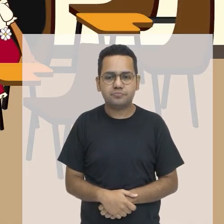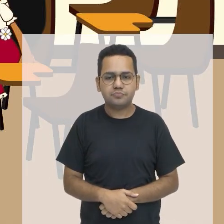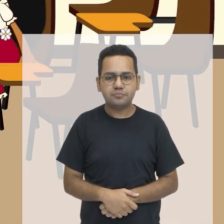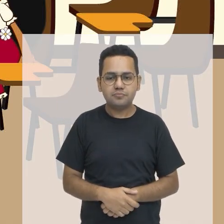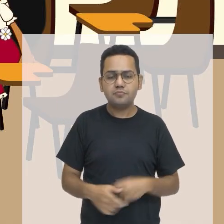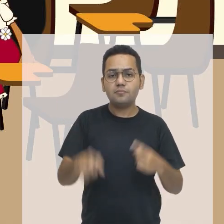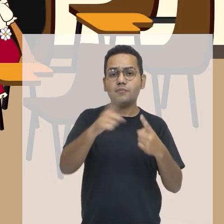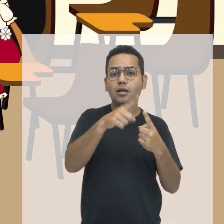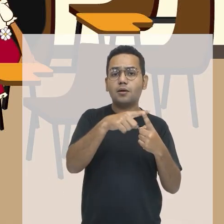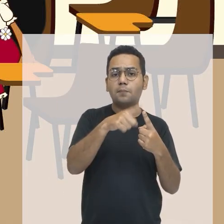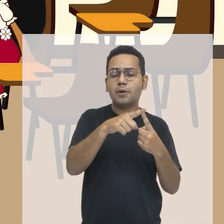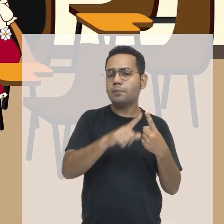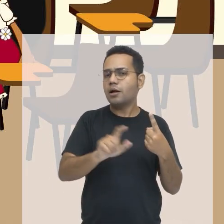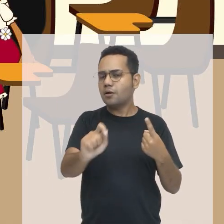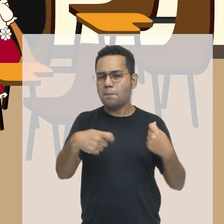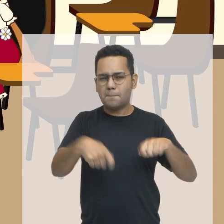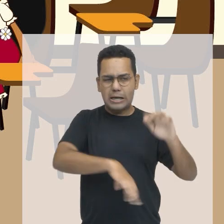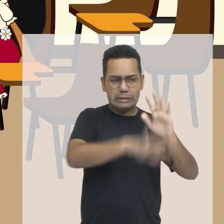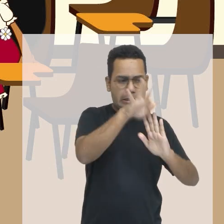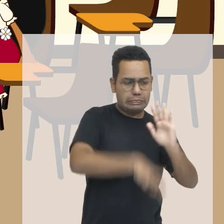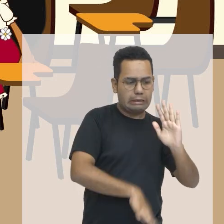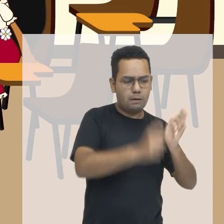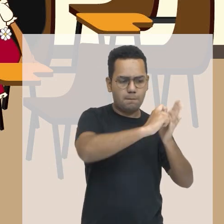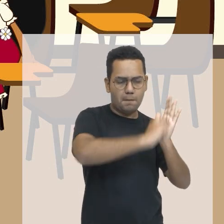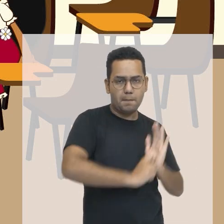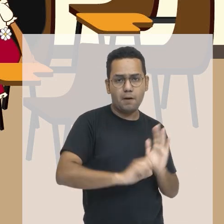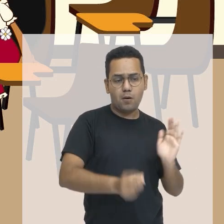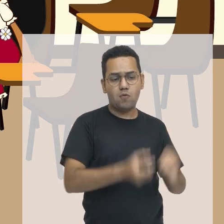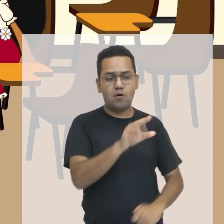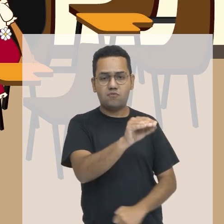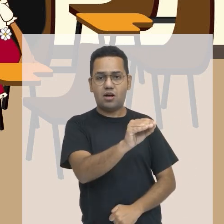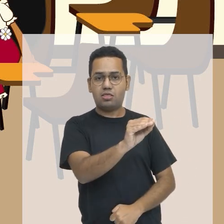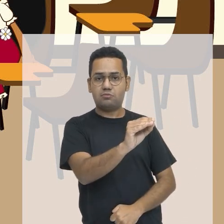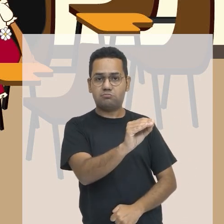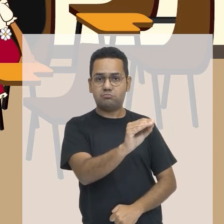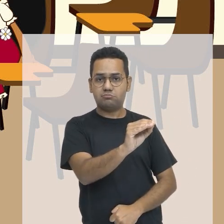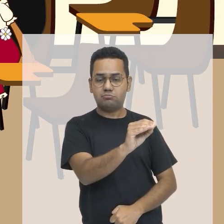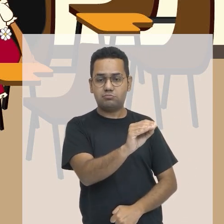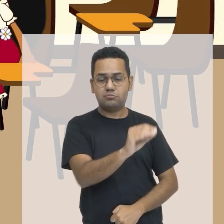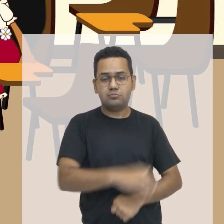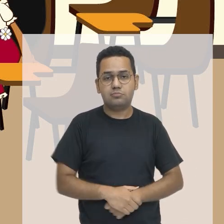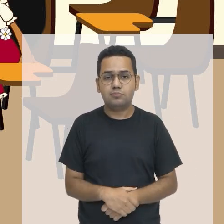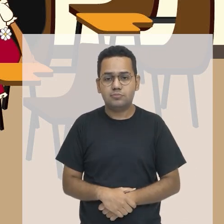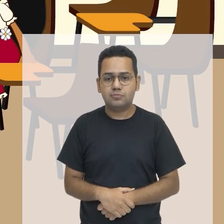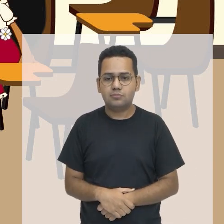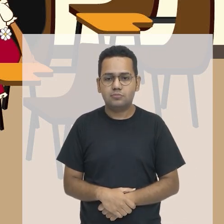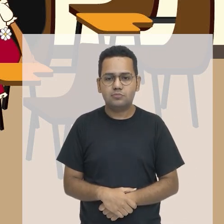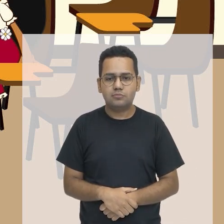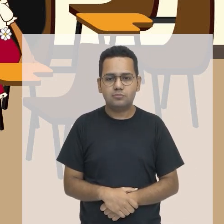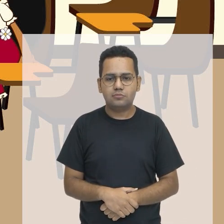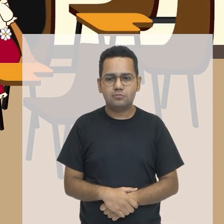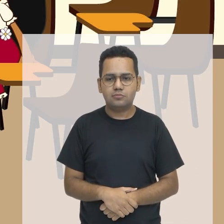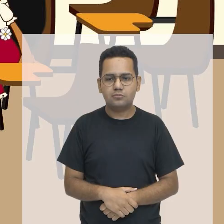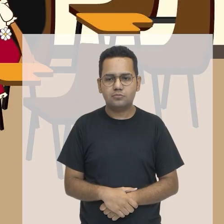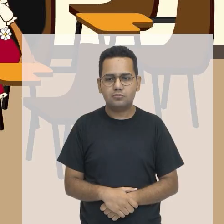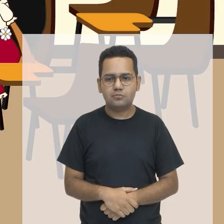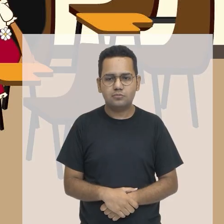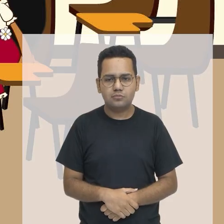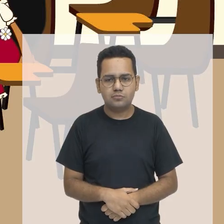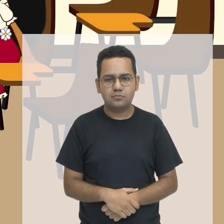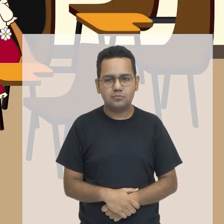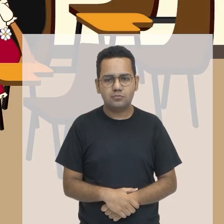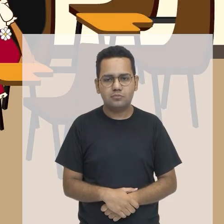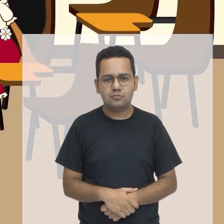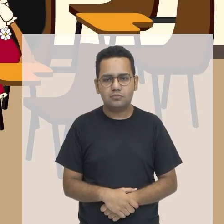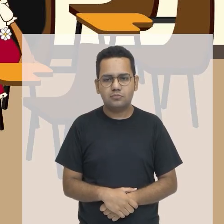verbal, me refiro a texto escrito ou mesmo a fala, como é o caso, né, dessa situação aqui, onde eu tenho o personagem falando e o pessoal